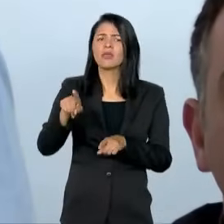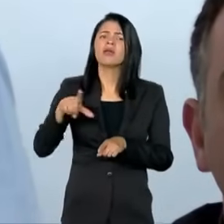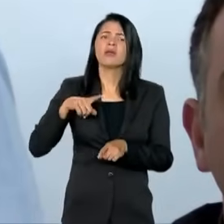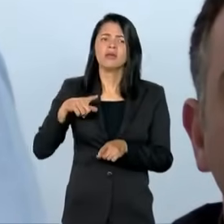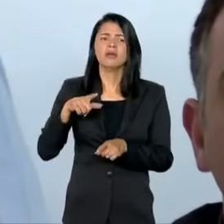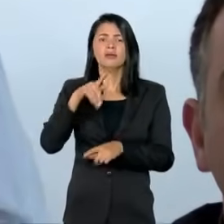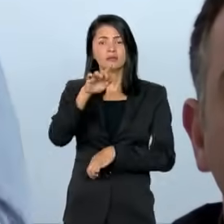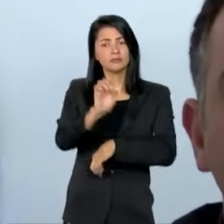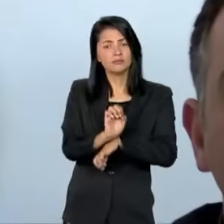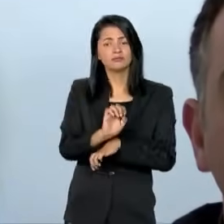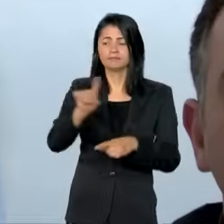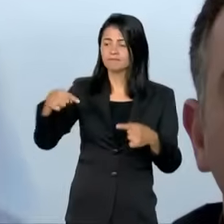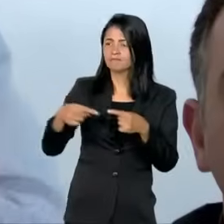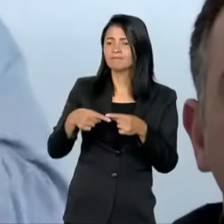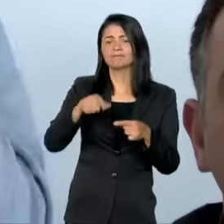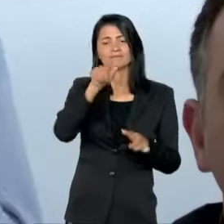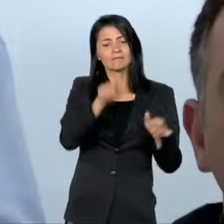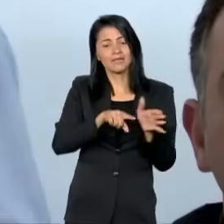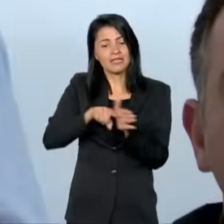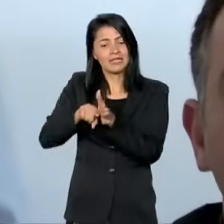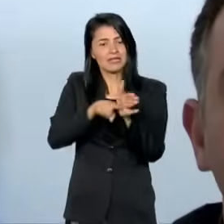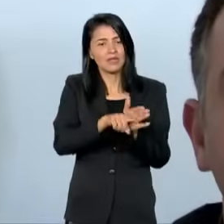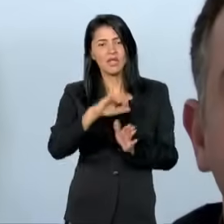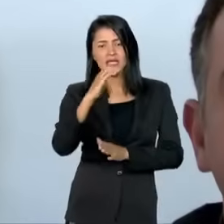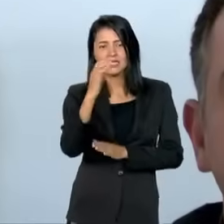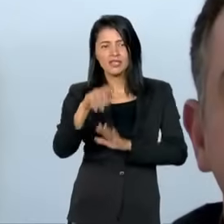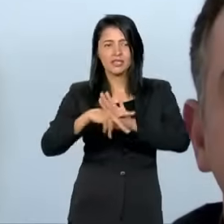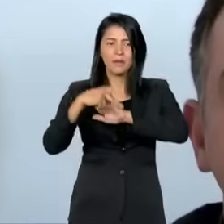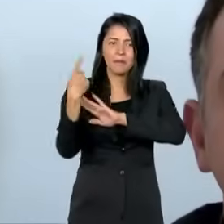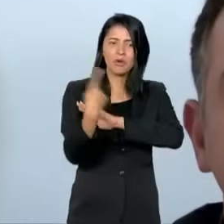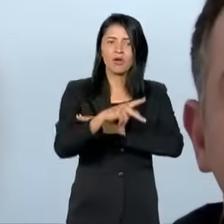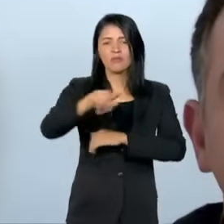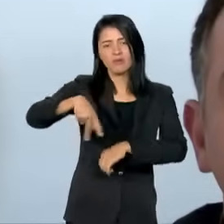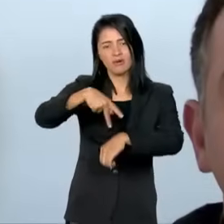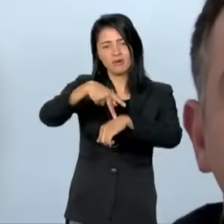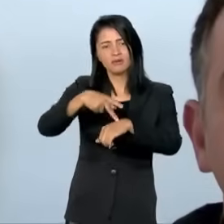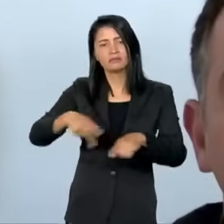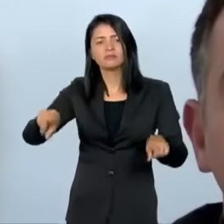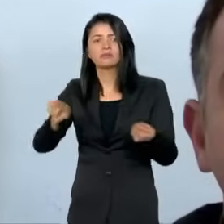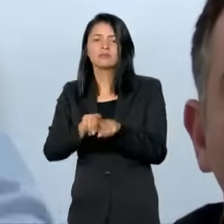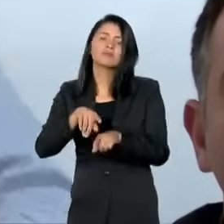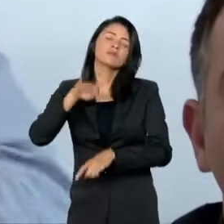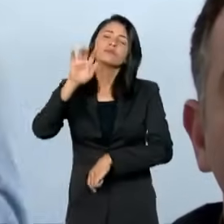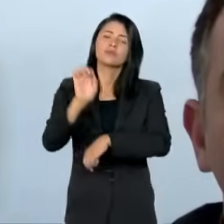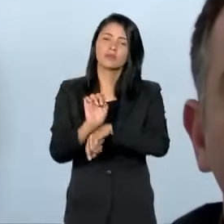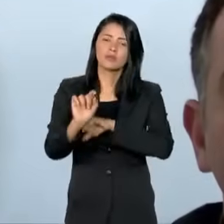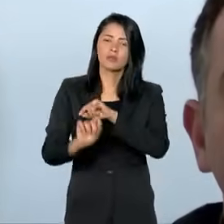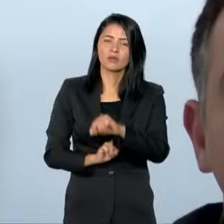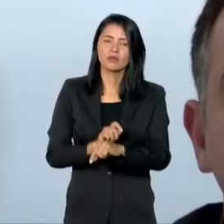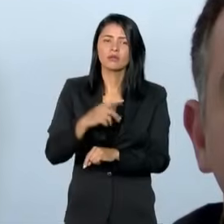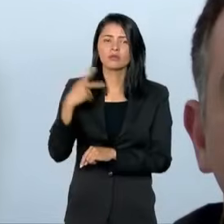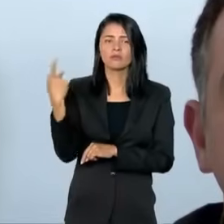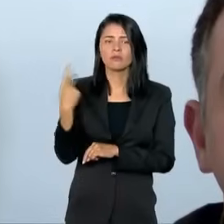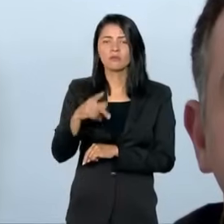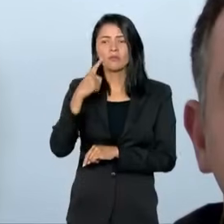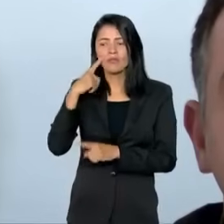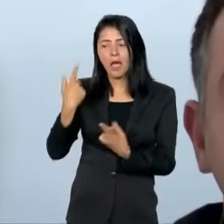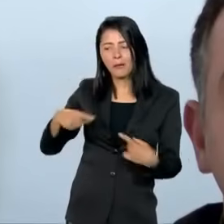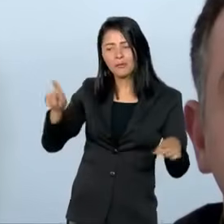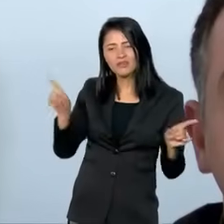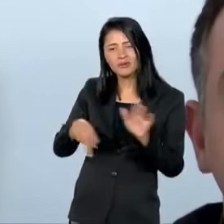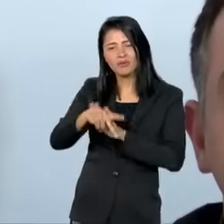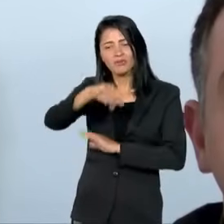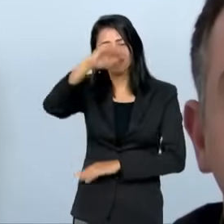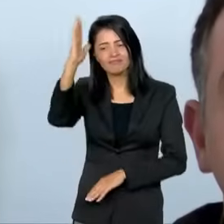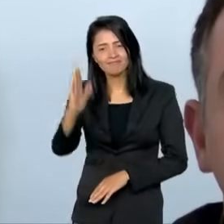a ver com os pesquisadores e cientistas desse país. Esse Estado tem muito a ver com a grandeza da música